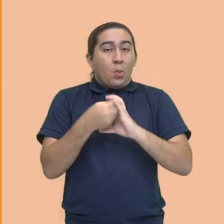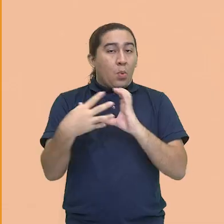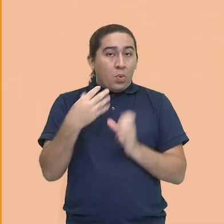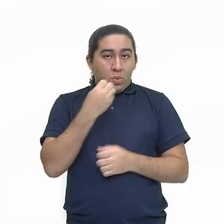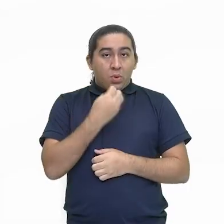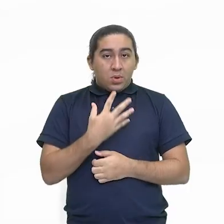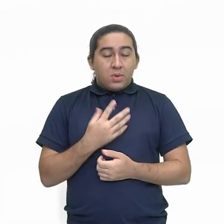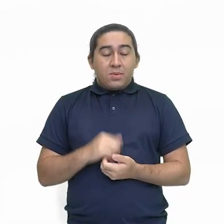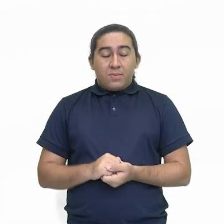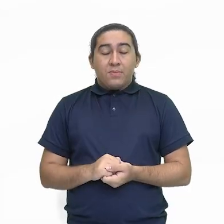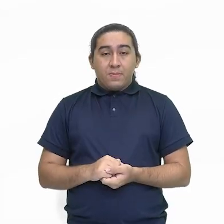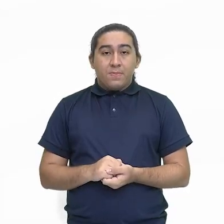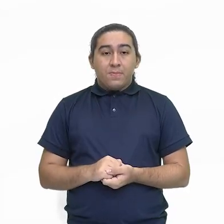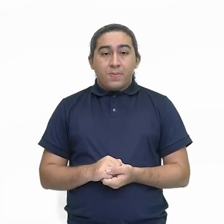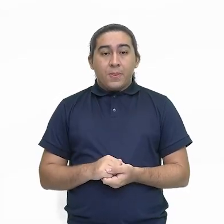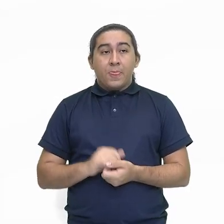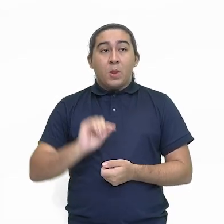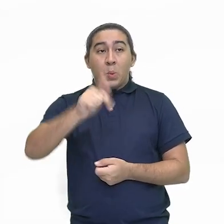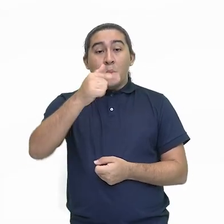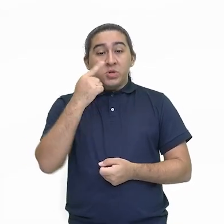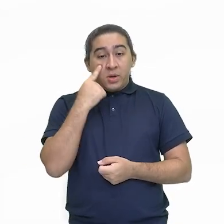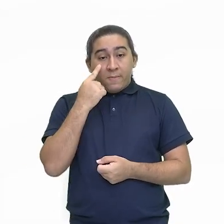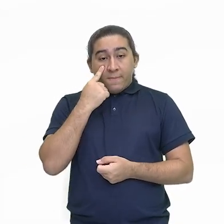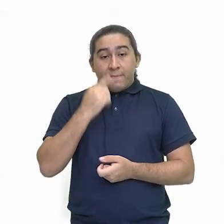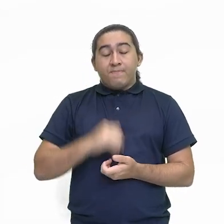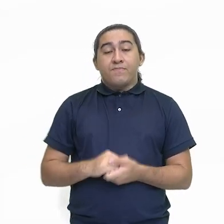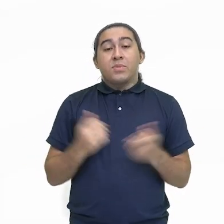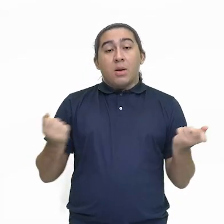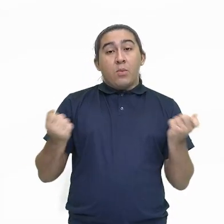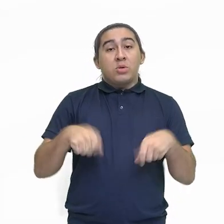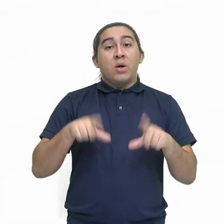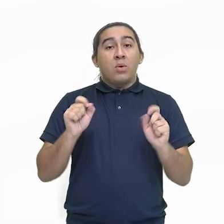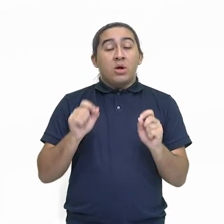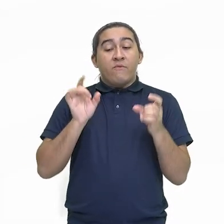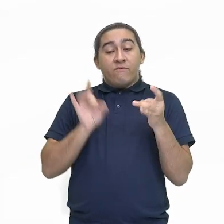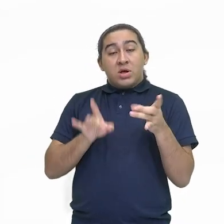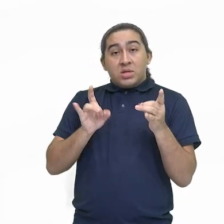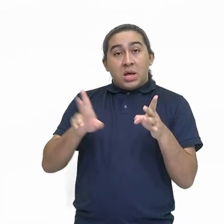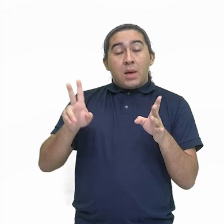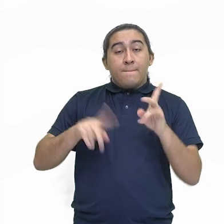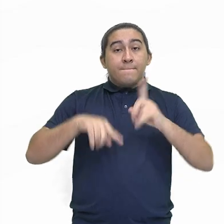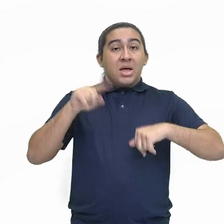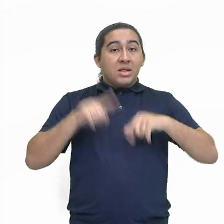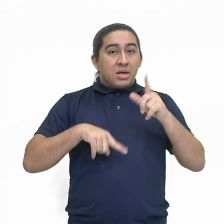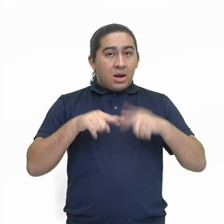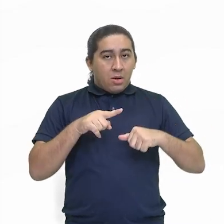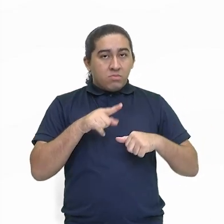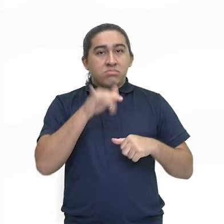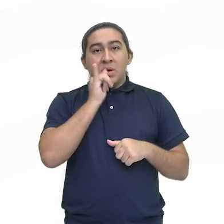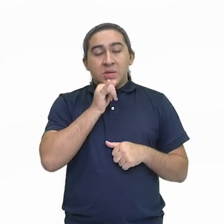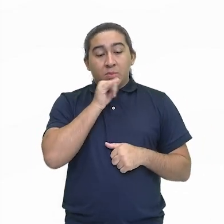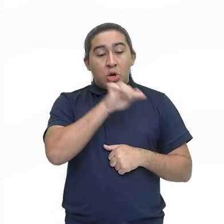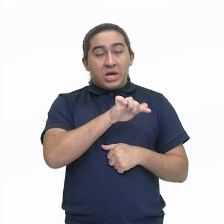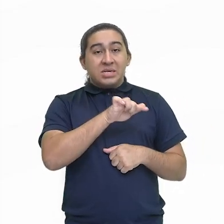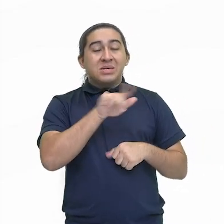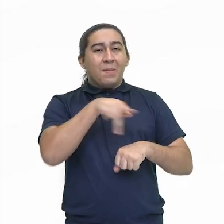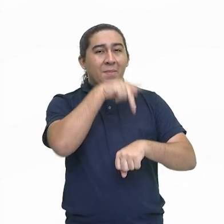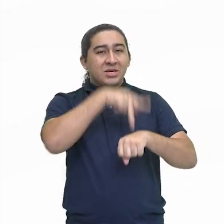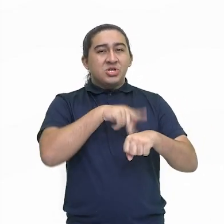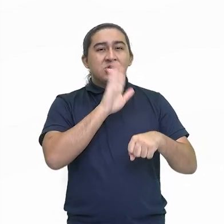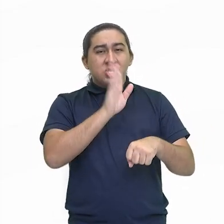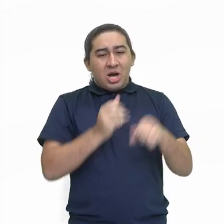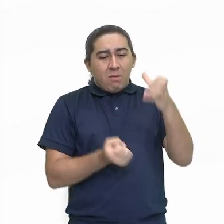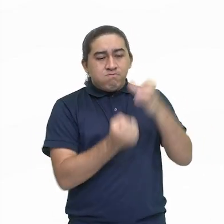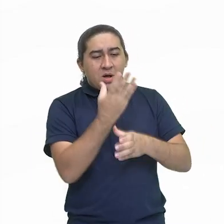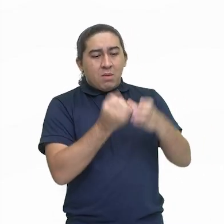né, como a gente vai ver na próxima tela aí, que é a possibilidade de exportar produtos em sobra para outros países, né?